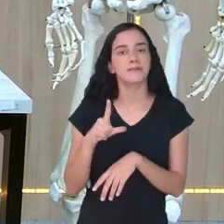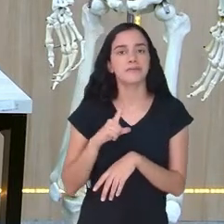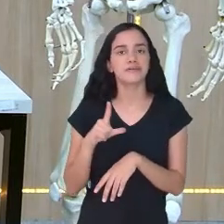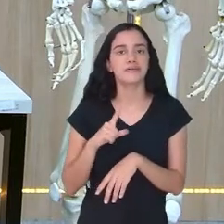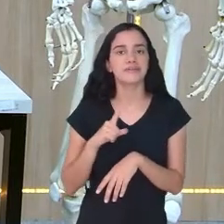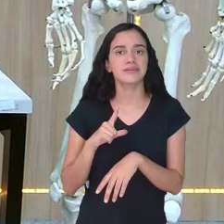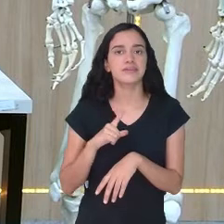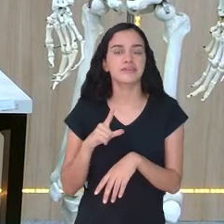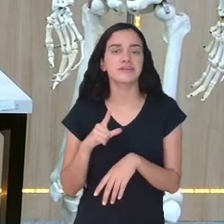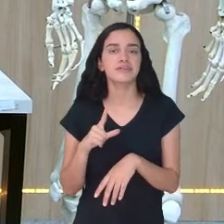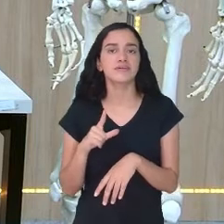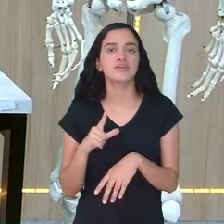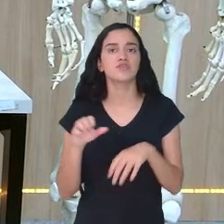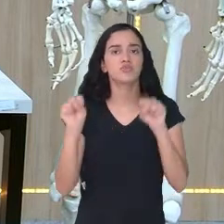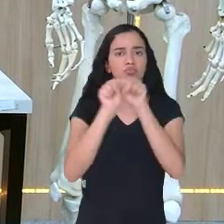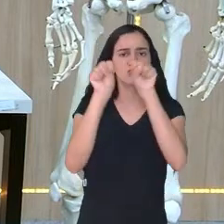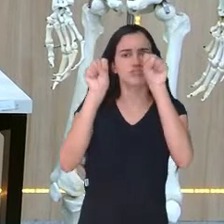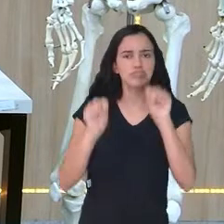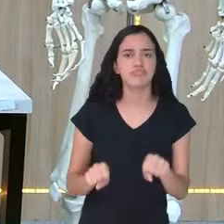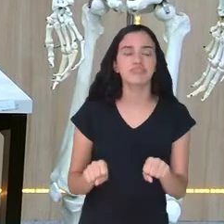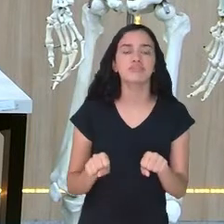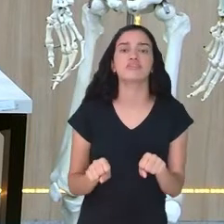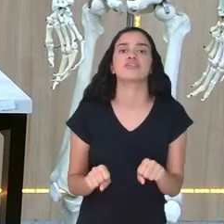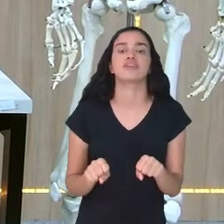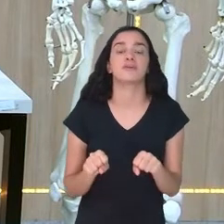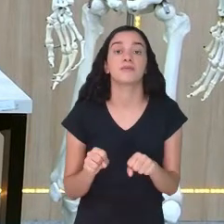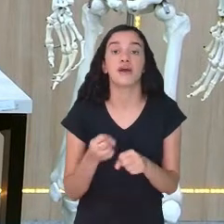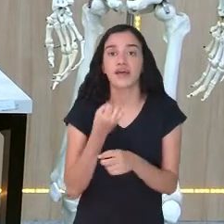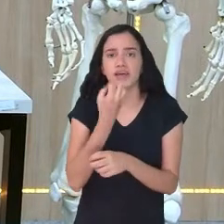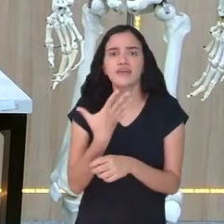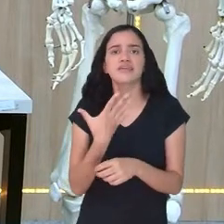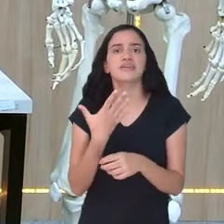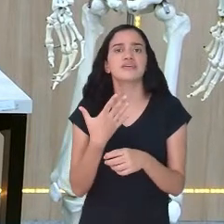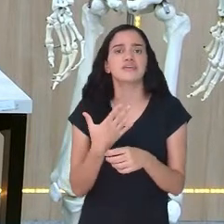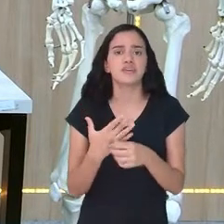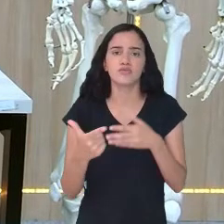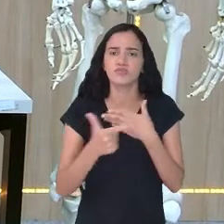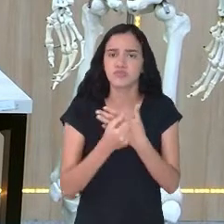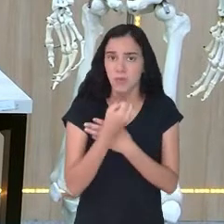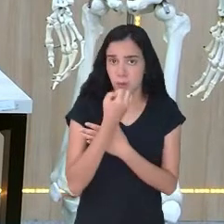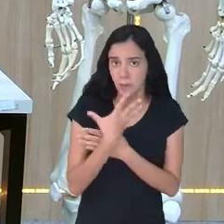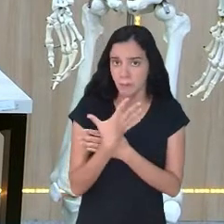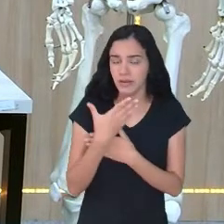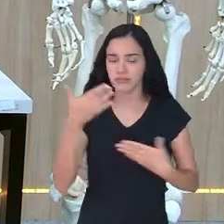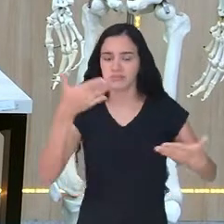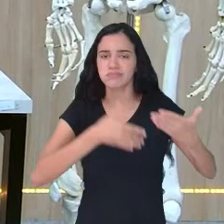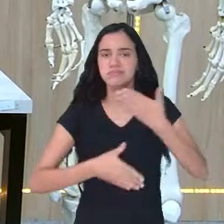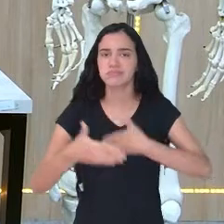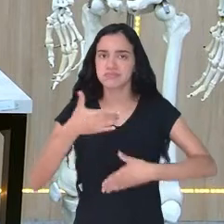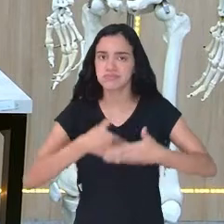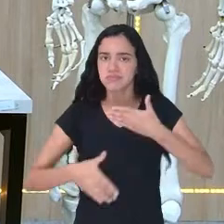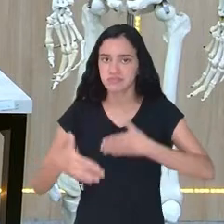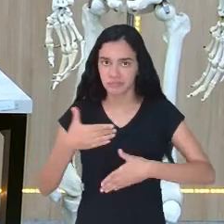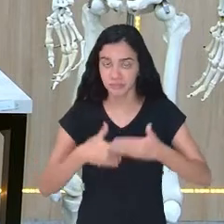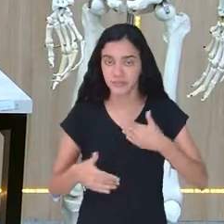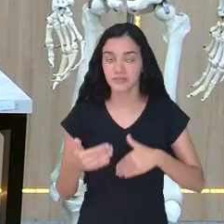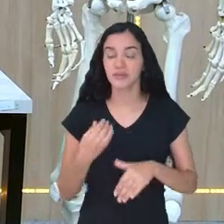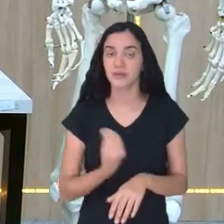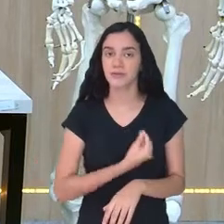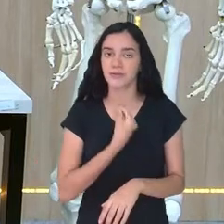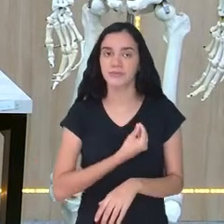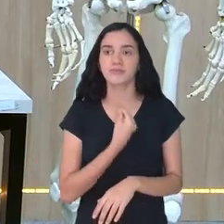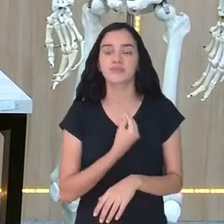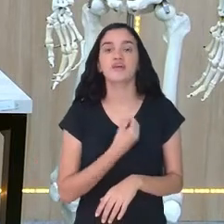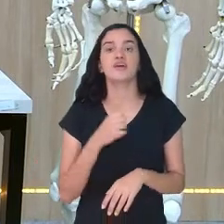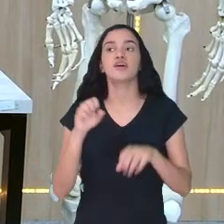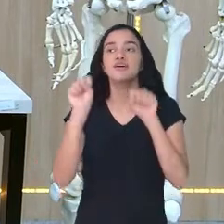a questão aí de um sistema nervoso que trabalhe bem e que a gente possa ter uma harmonia em relação aí ao nosso bem viver.